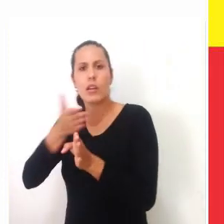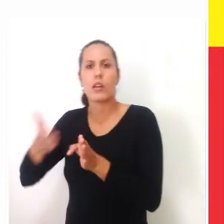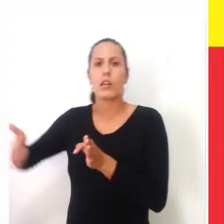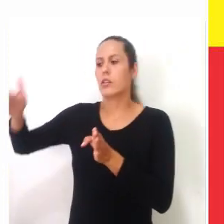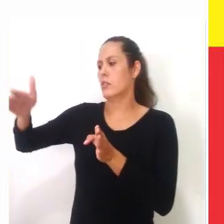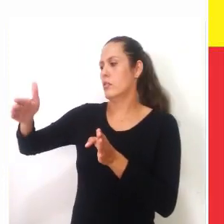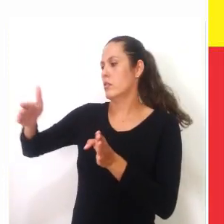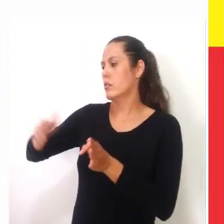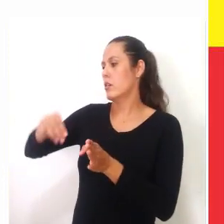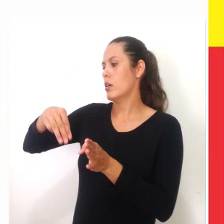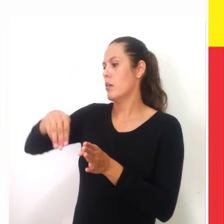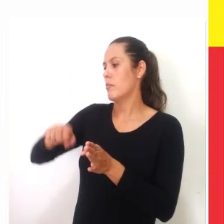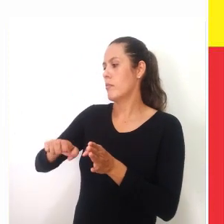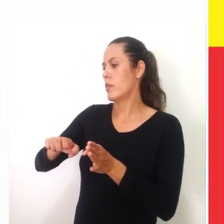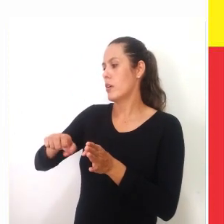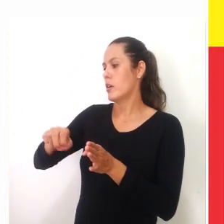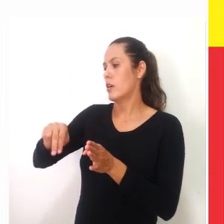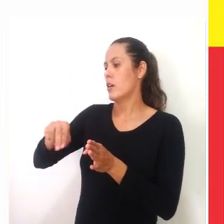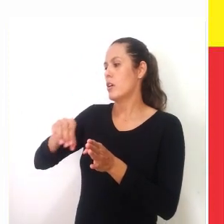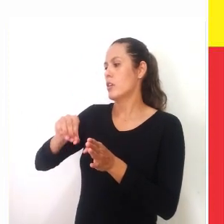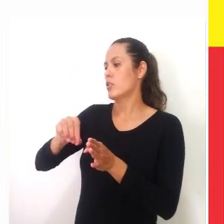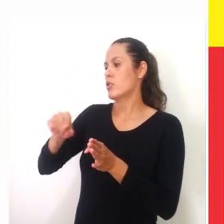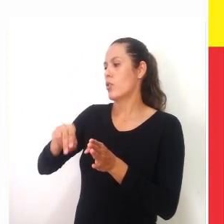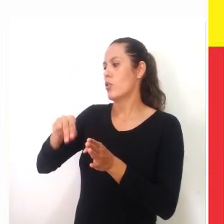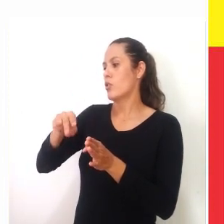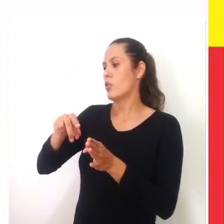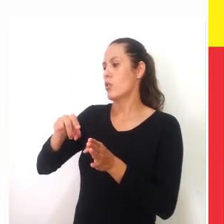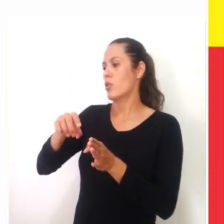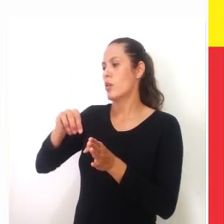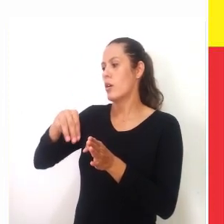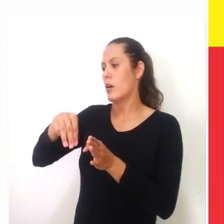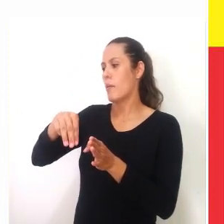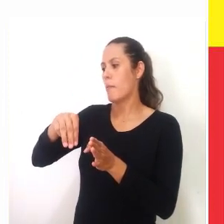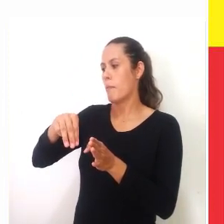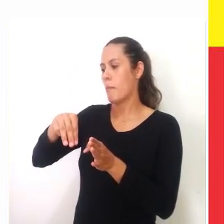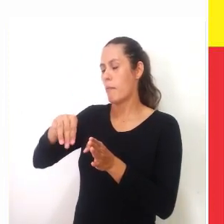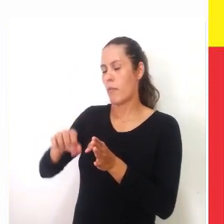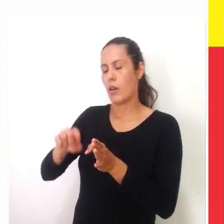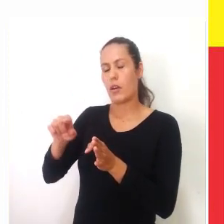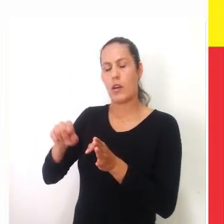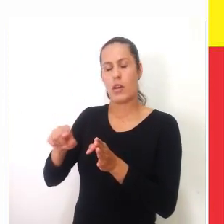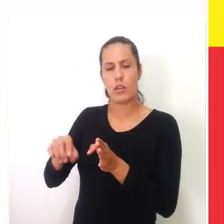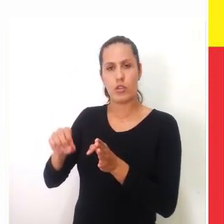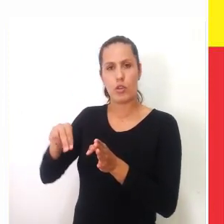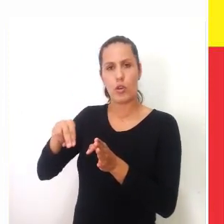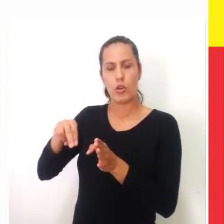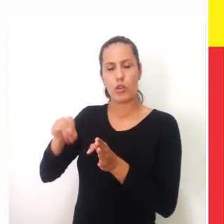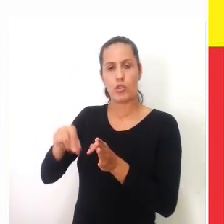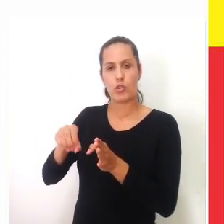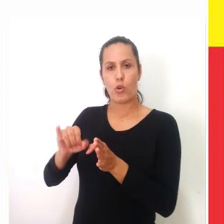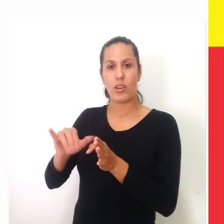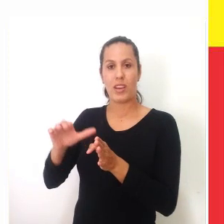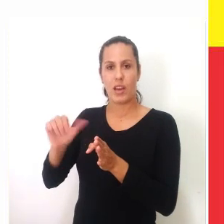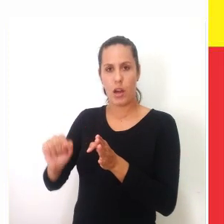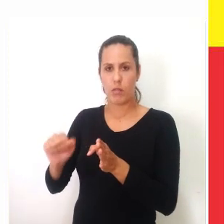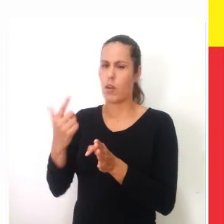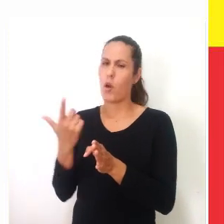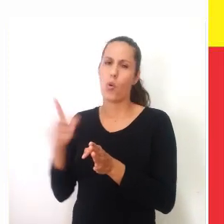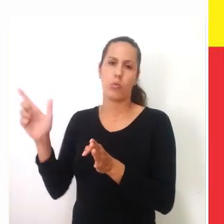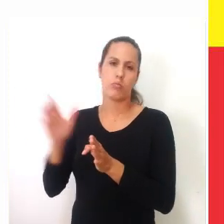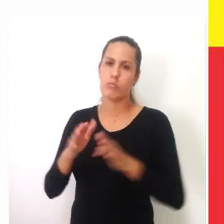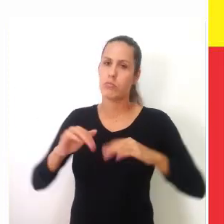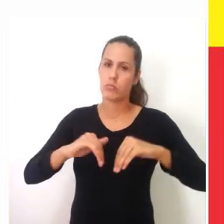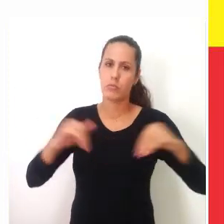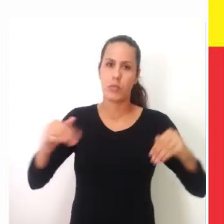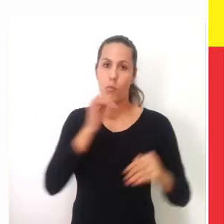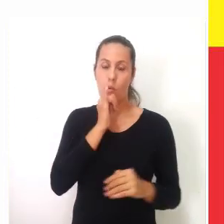era mesozoica, ok? E quando a gente descobre, desenterra ossos,